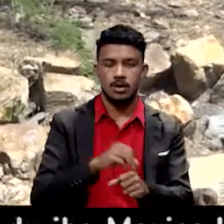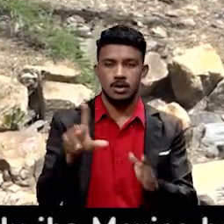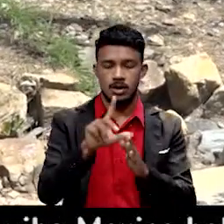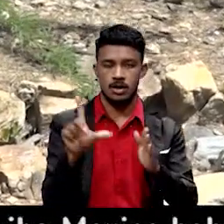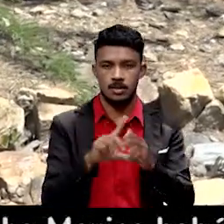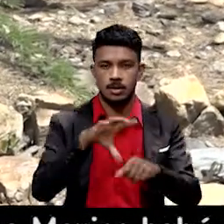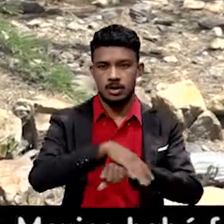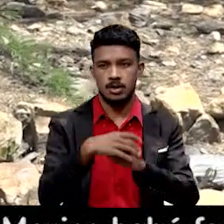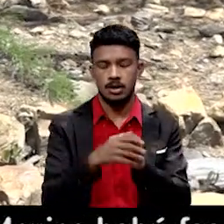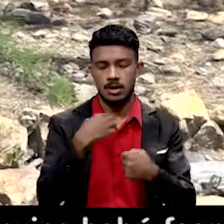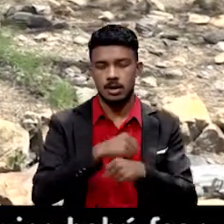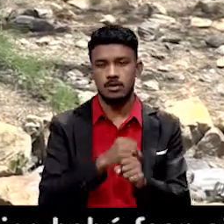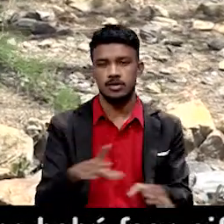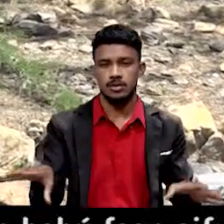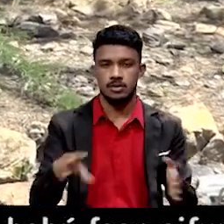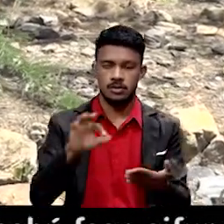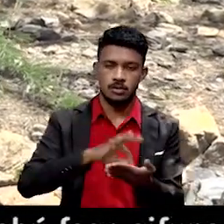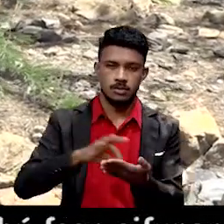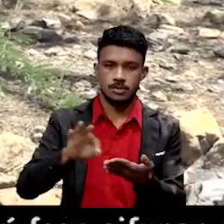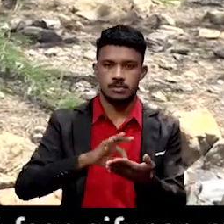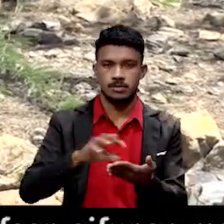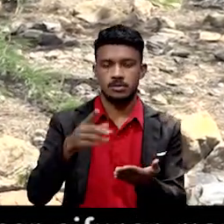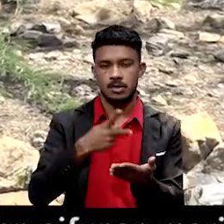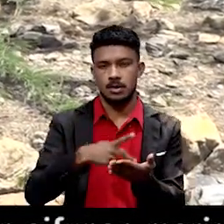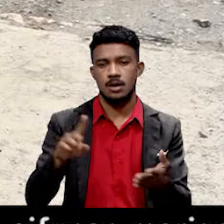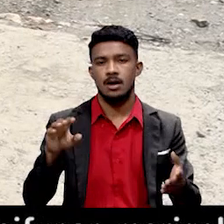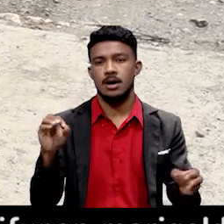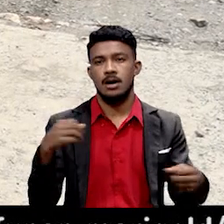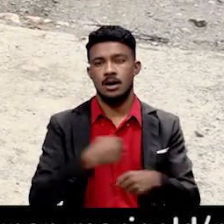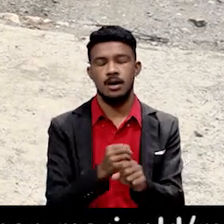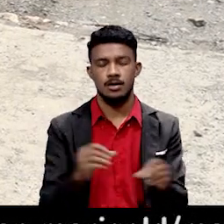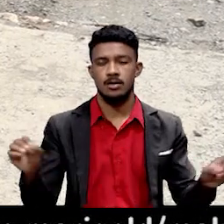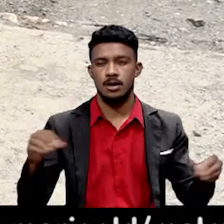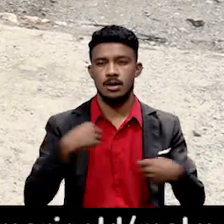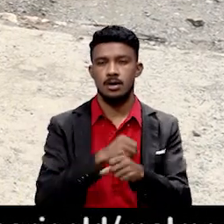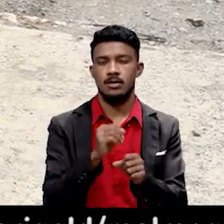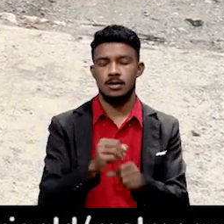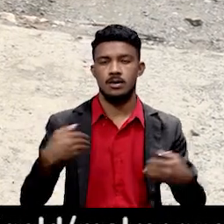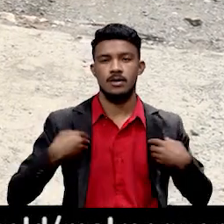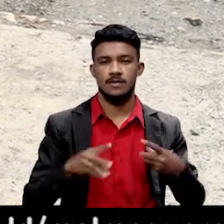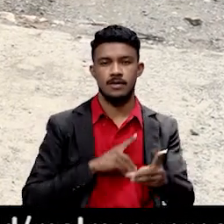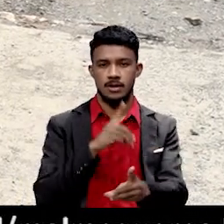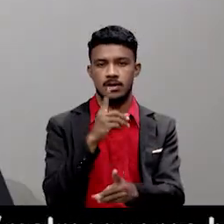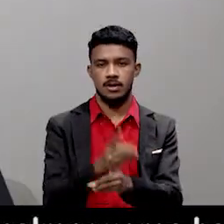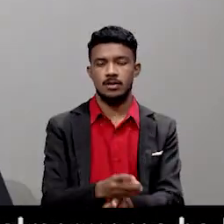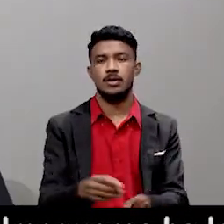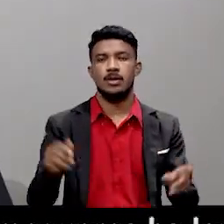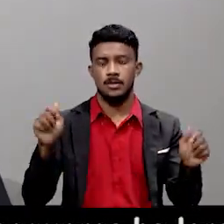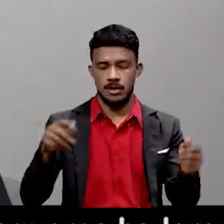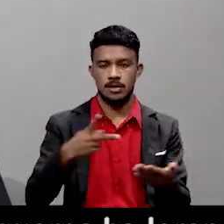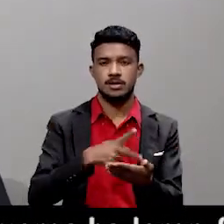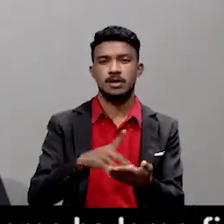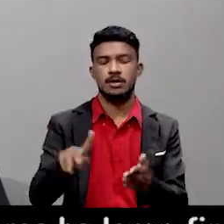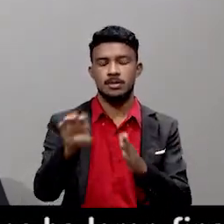ni hatene kata kontrato ni bema halona ni halo kala halo ni ha diritu atu ni ha poder atu selu selu